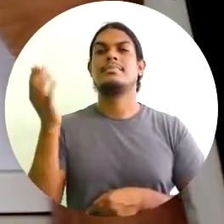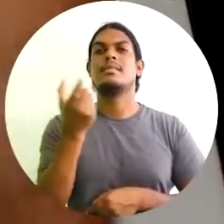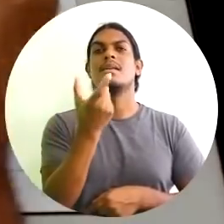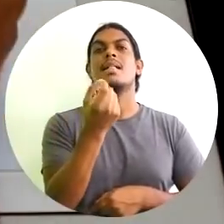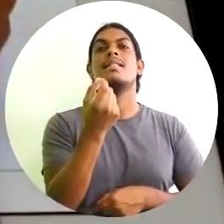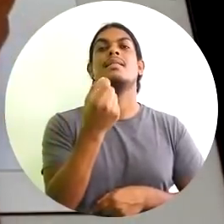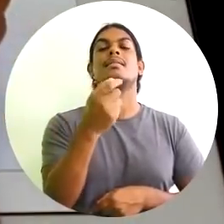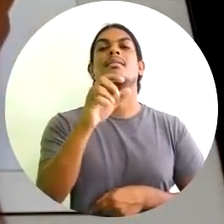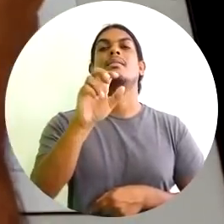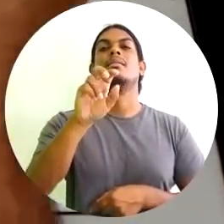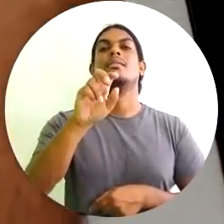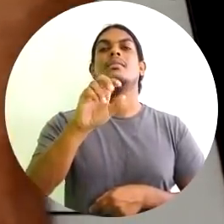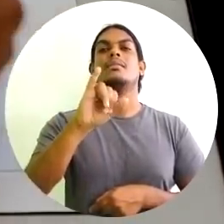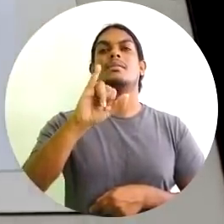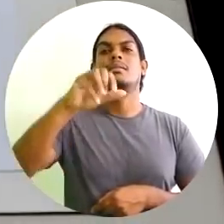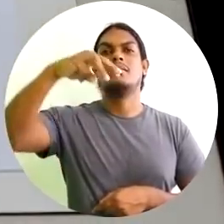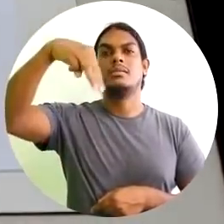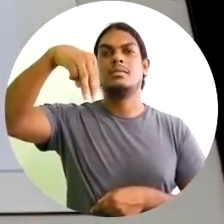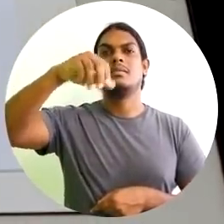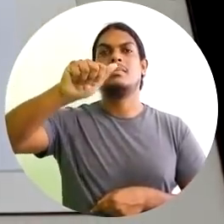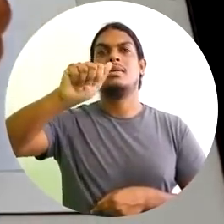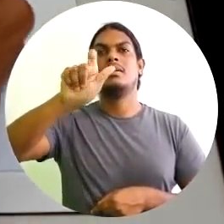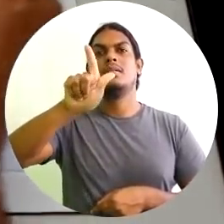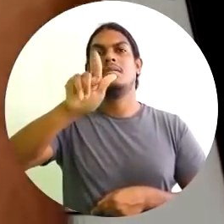determinando o cubo.